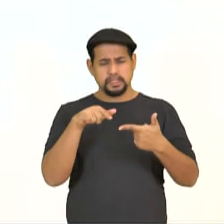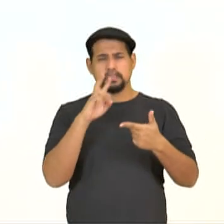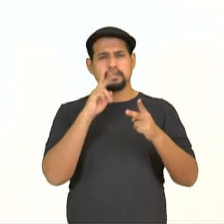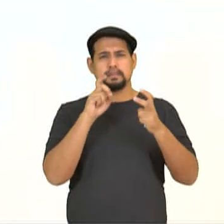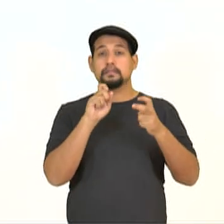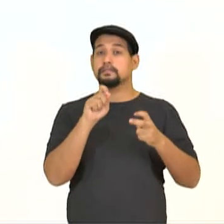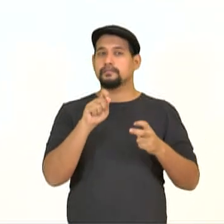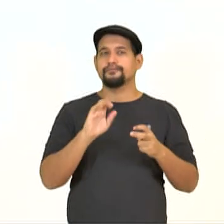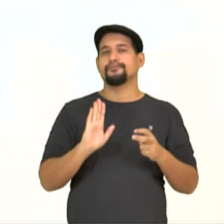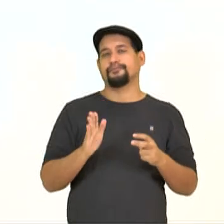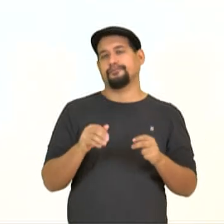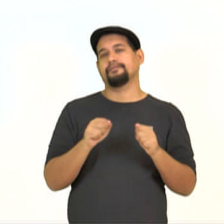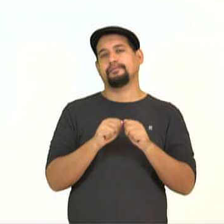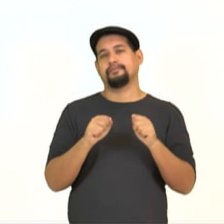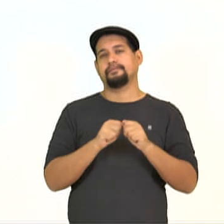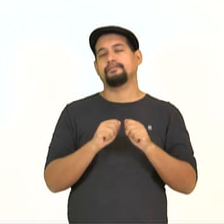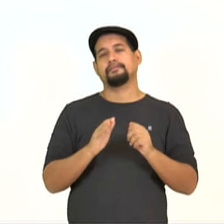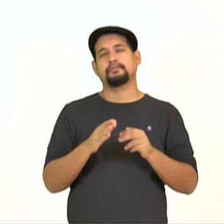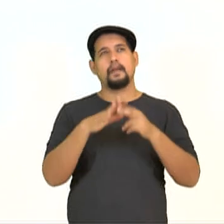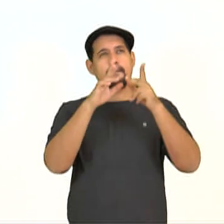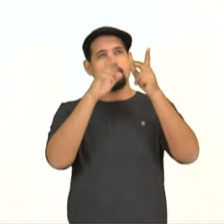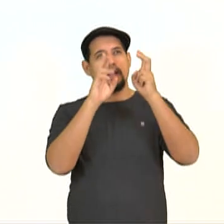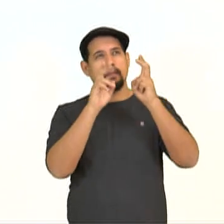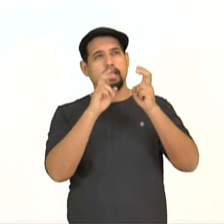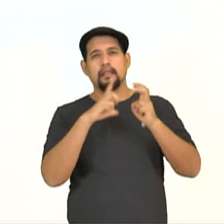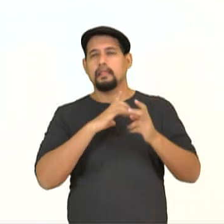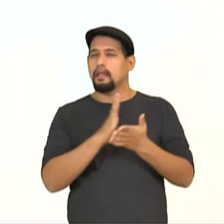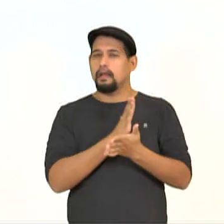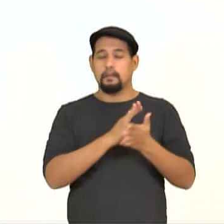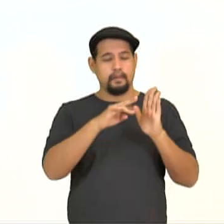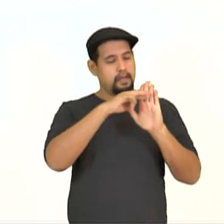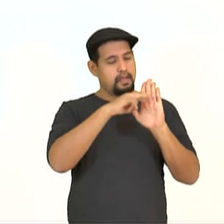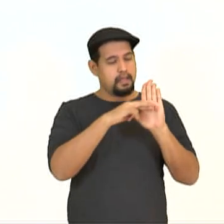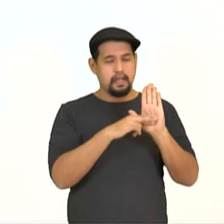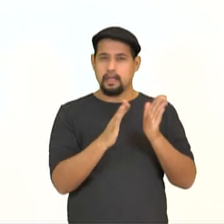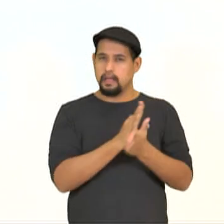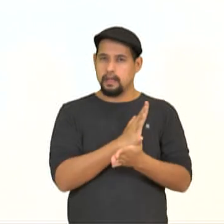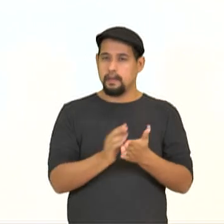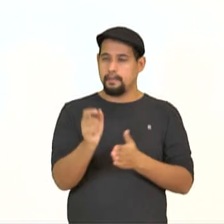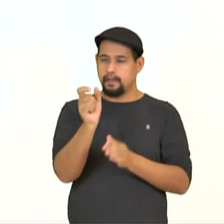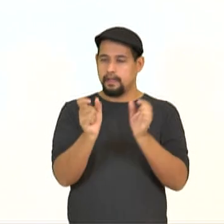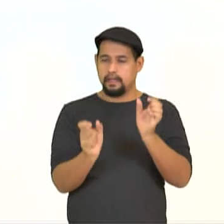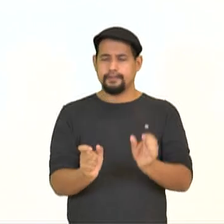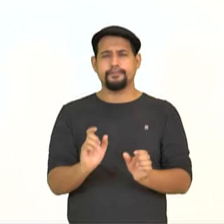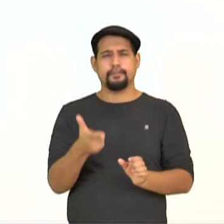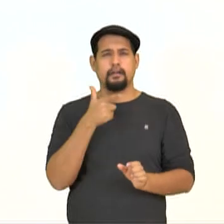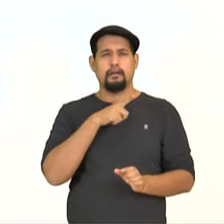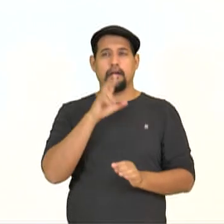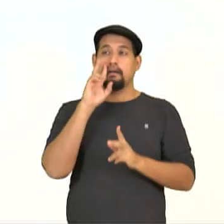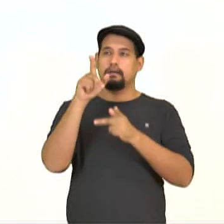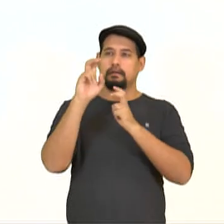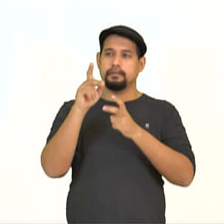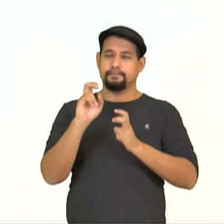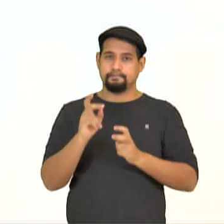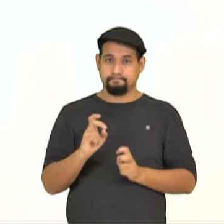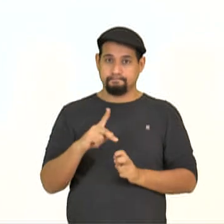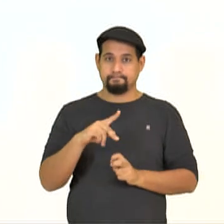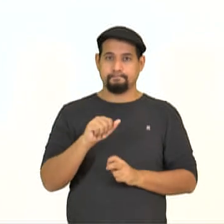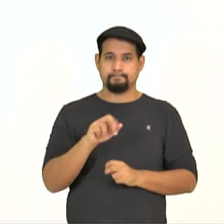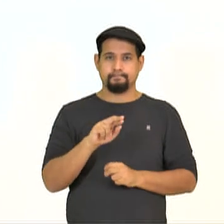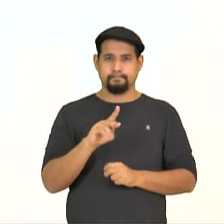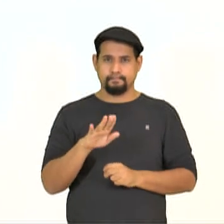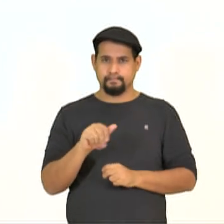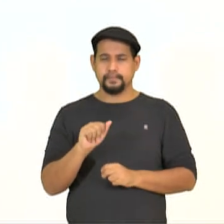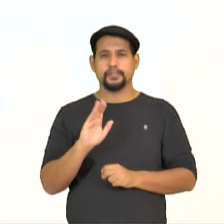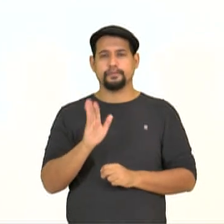vocês vão adiantar, né, essa questão de observar se tem alguma regra, alguma característica que você conseguiu observar nessas parábolas que